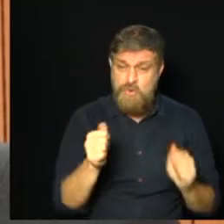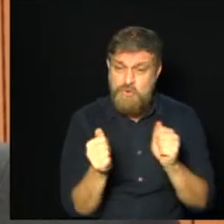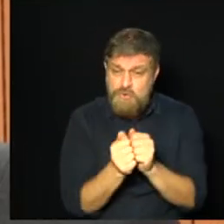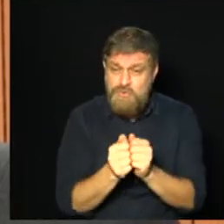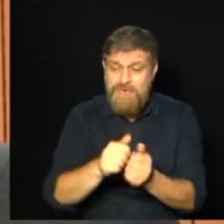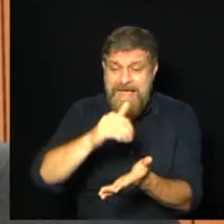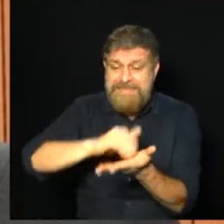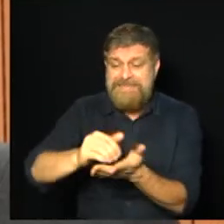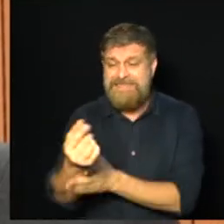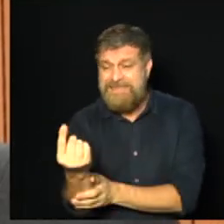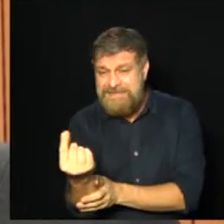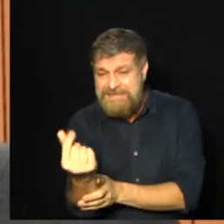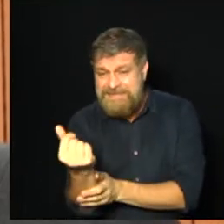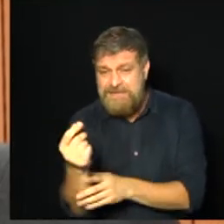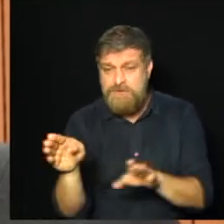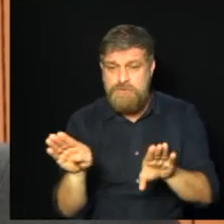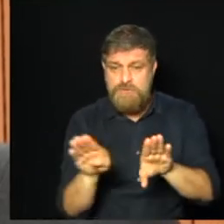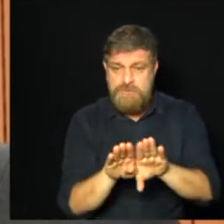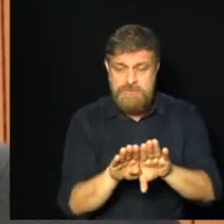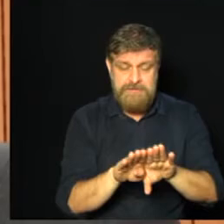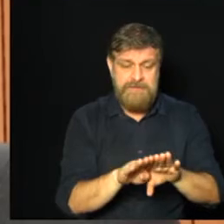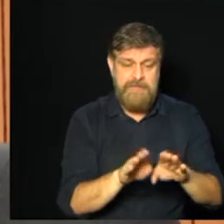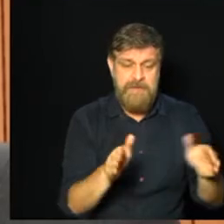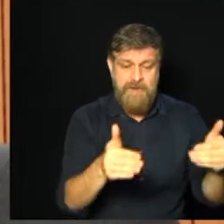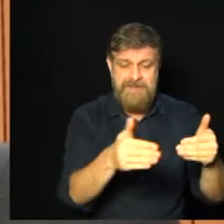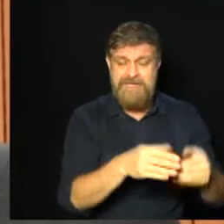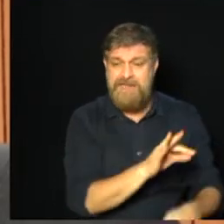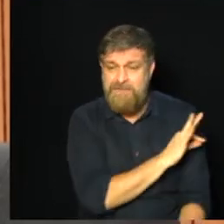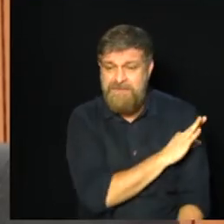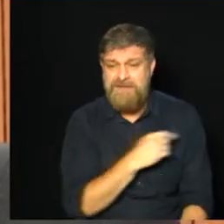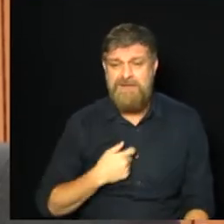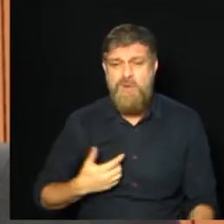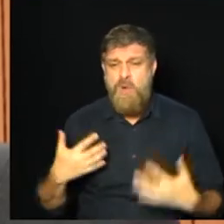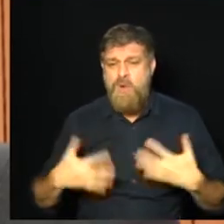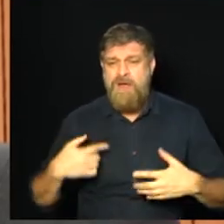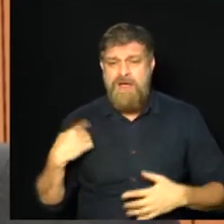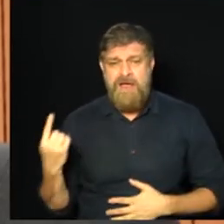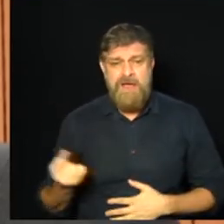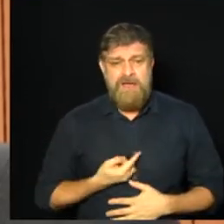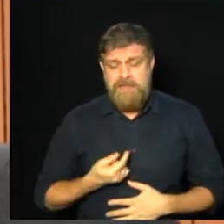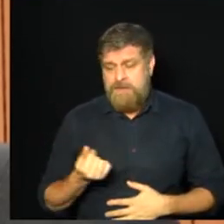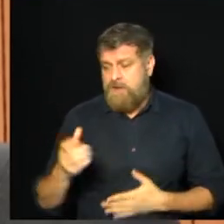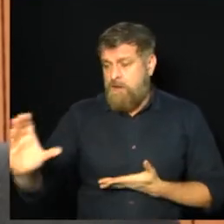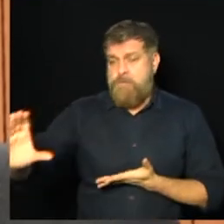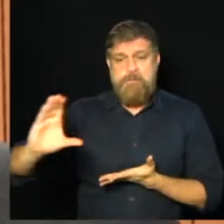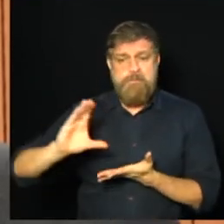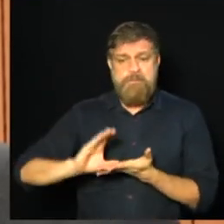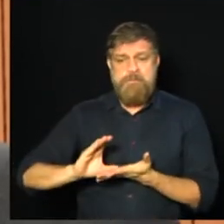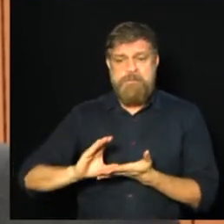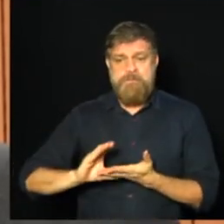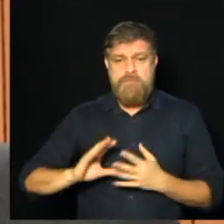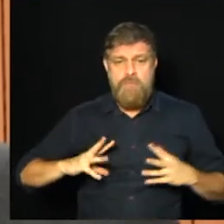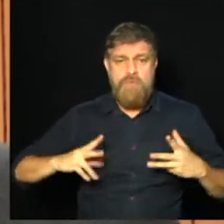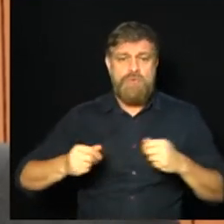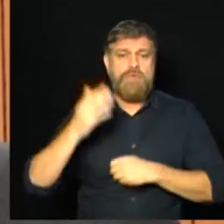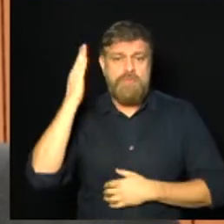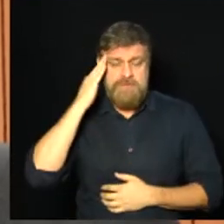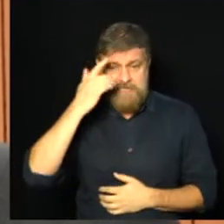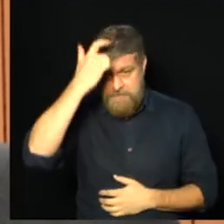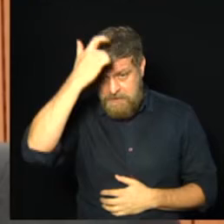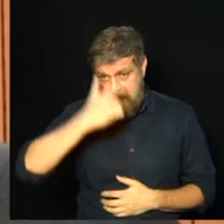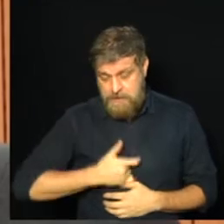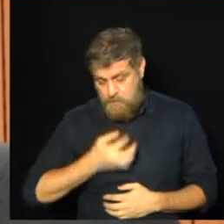de Finanças, junto com o gabinete do prefeito, são imensas, porque a gente disputa espaço com todas as secretarias, todo mundo sabe disso. Eu, por